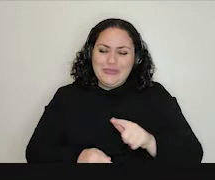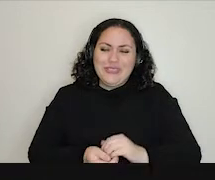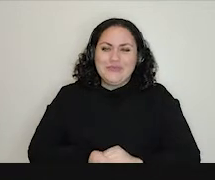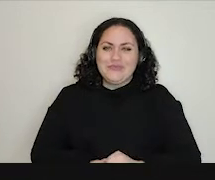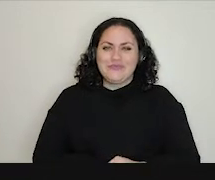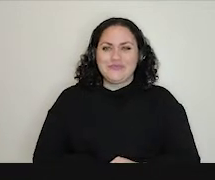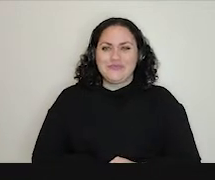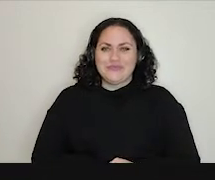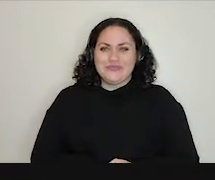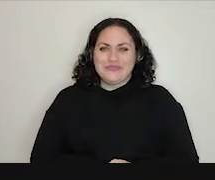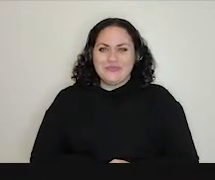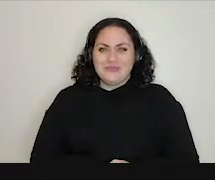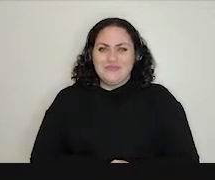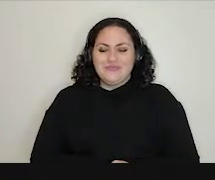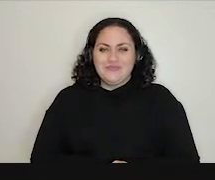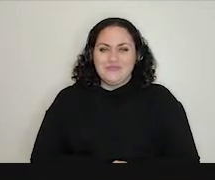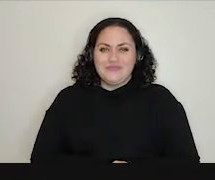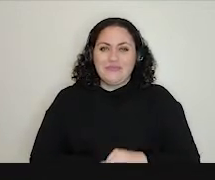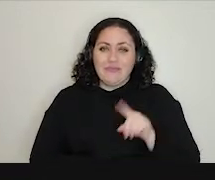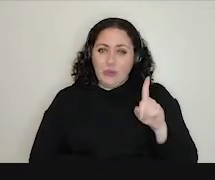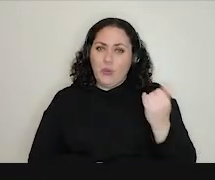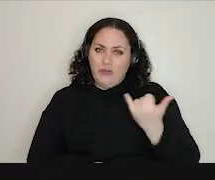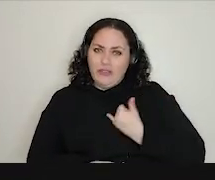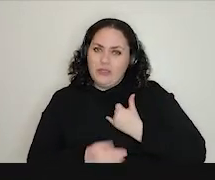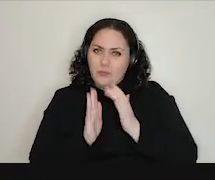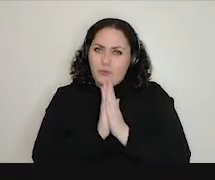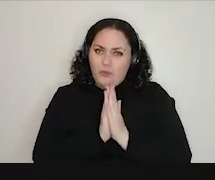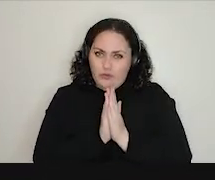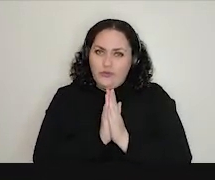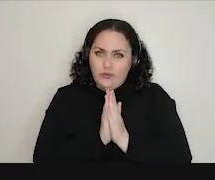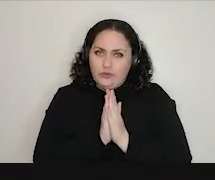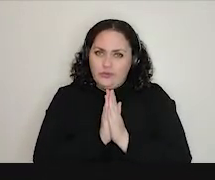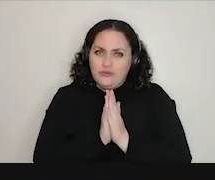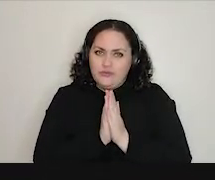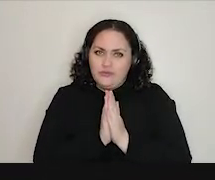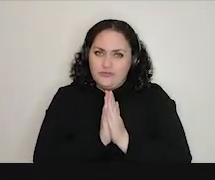novo. E aí tu me diz, por favor, se